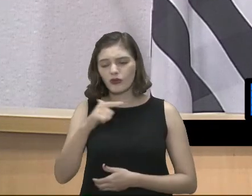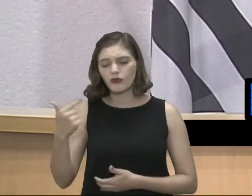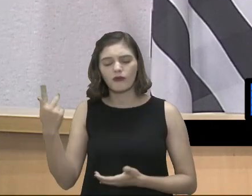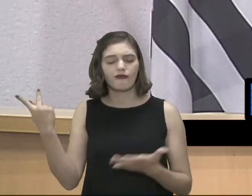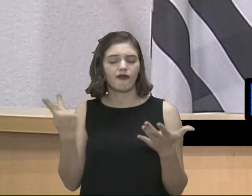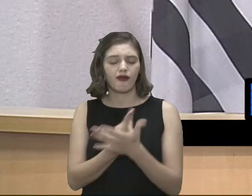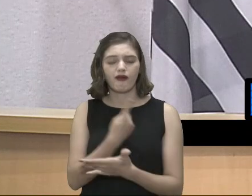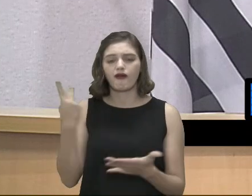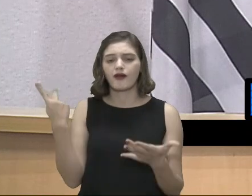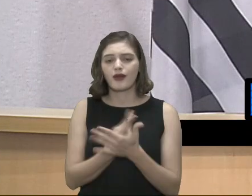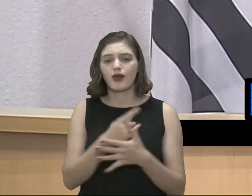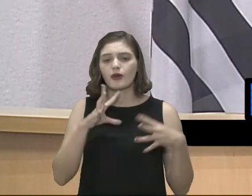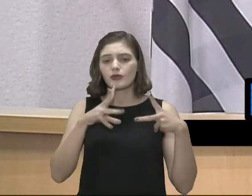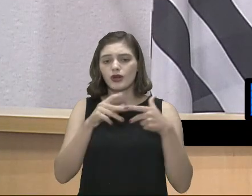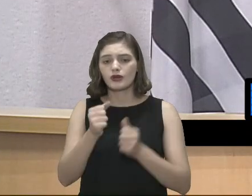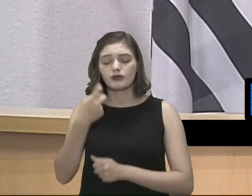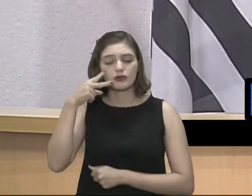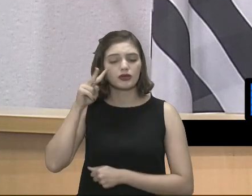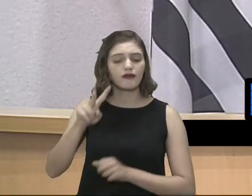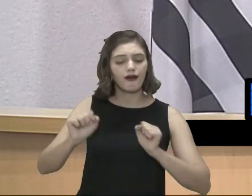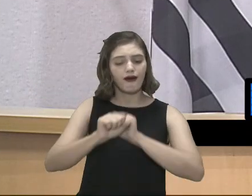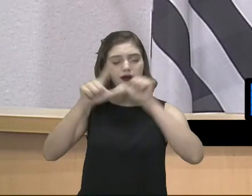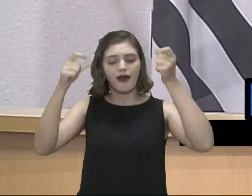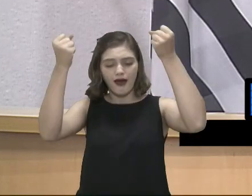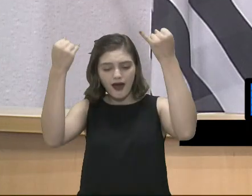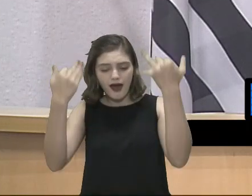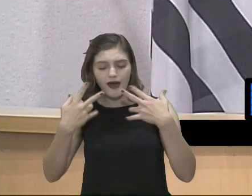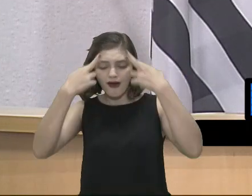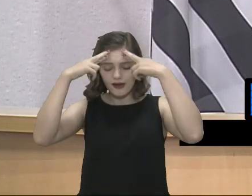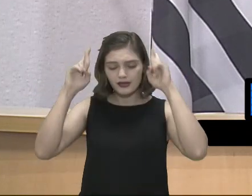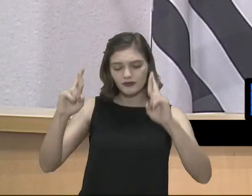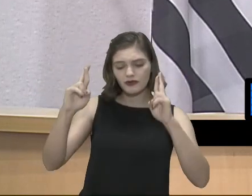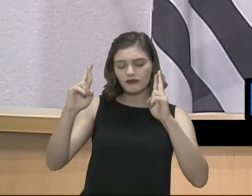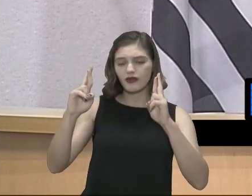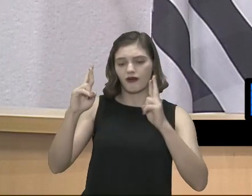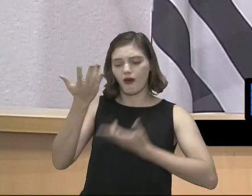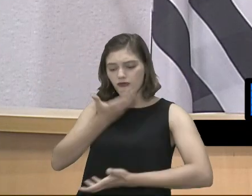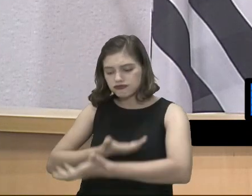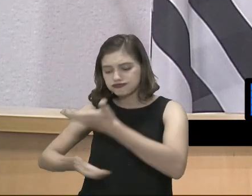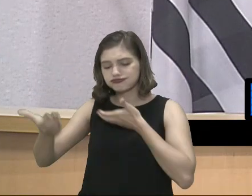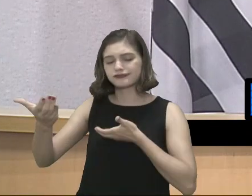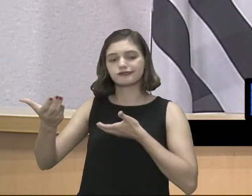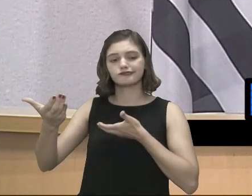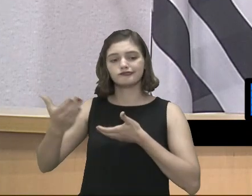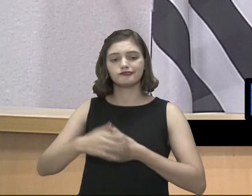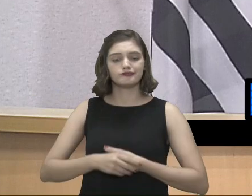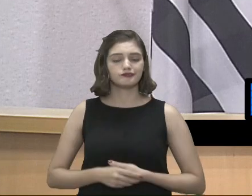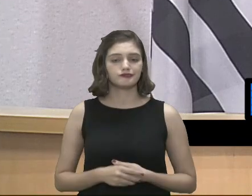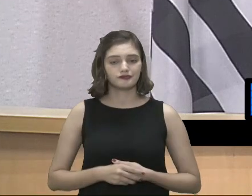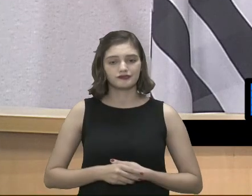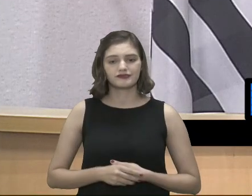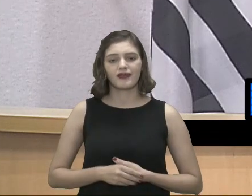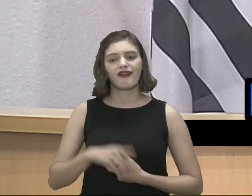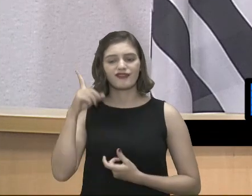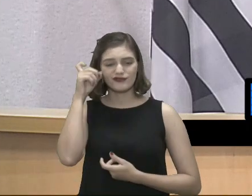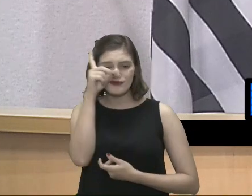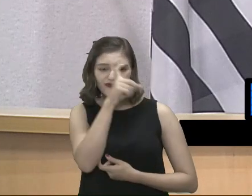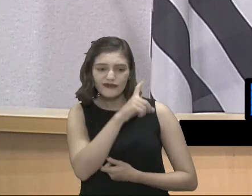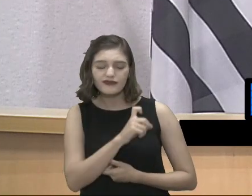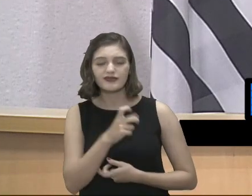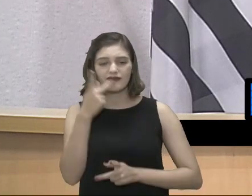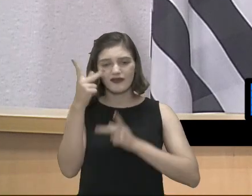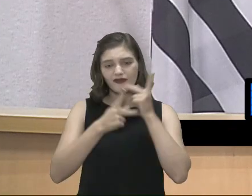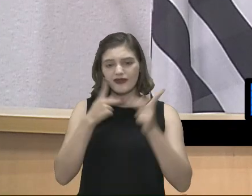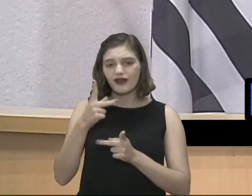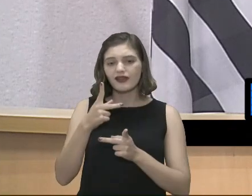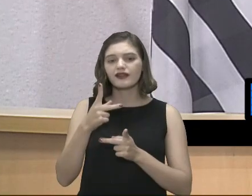coisas. Que tá tudo aí na cara das pessoas, vamos respeitar pelo menos. Né? É complicado, parece, fala assim, ah,